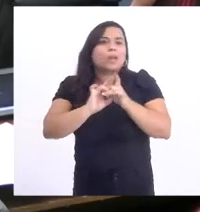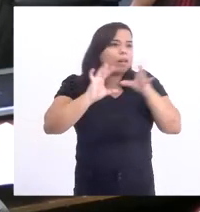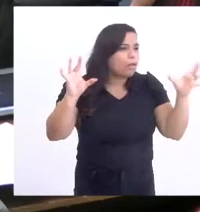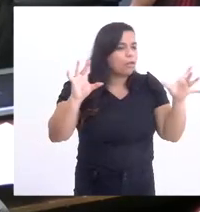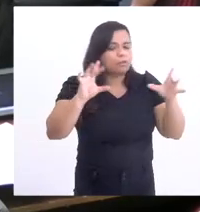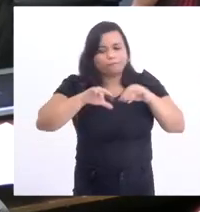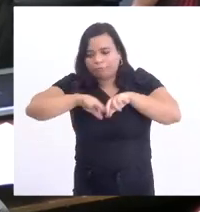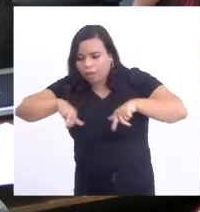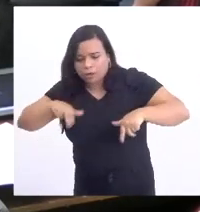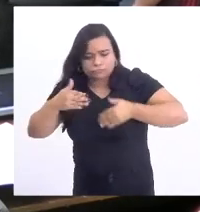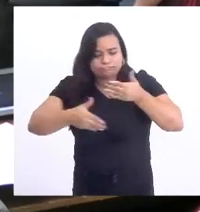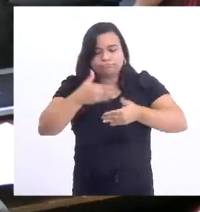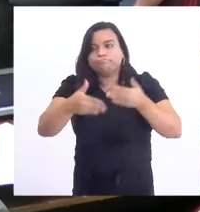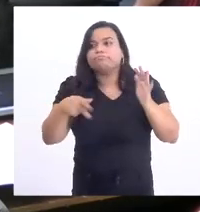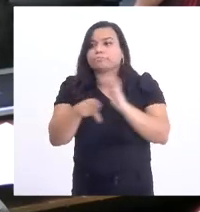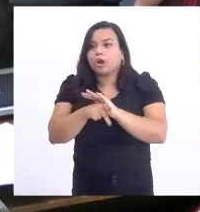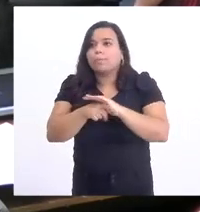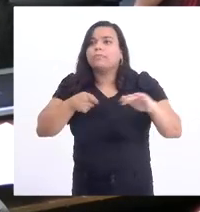dos financiamentos.